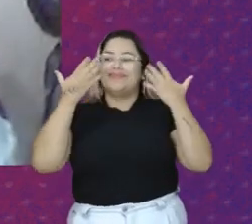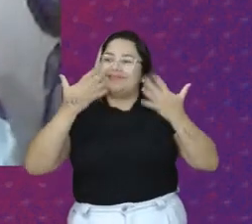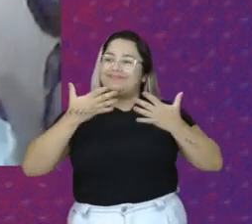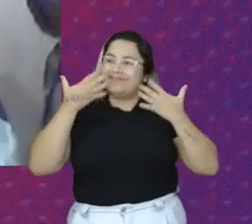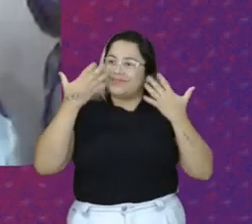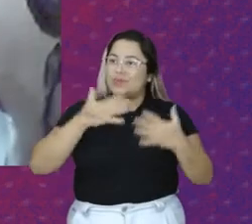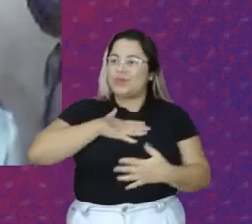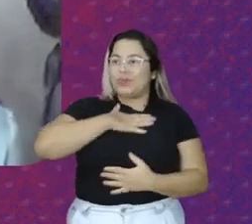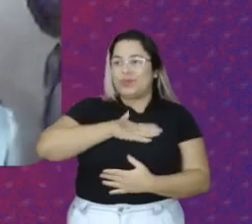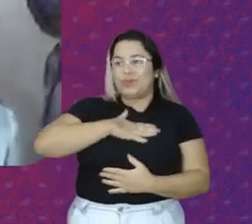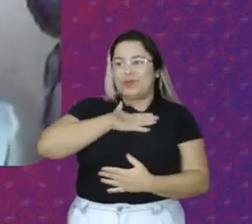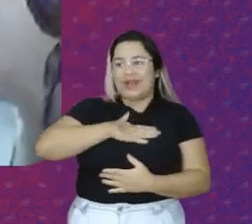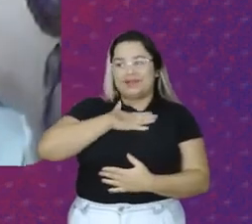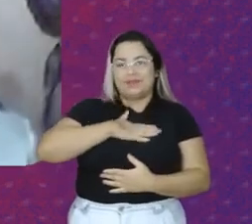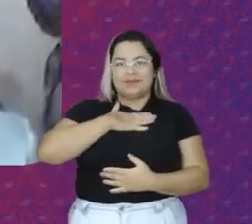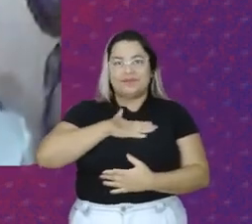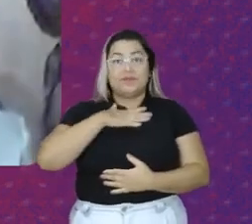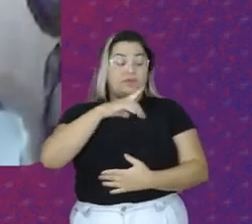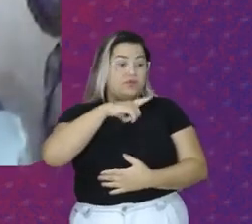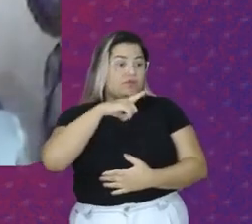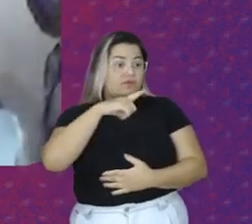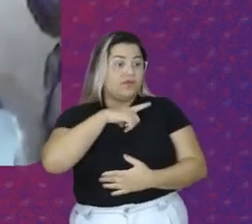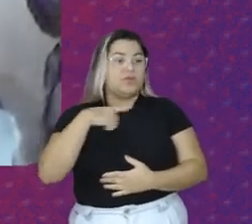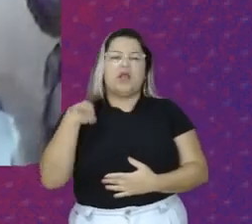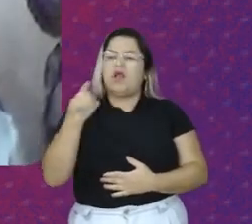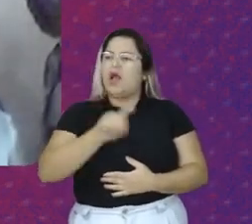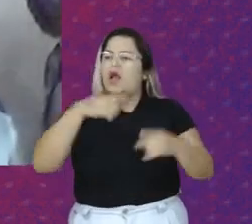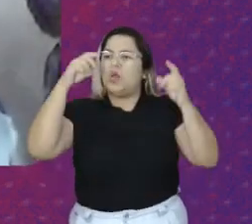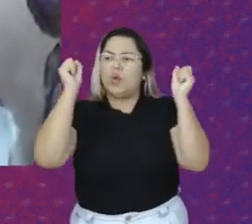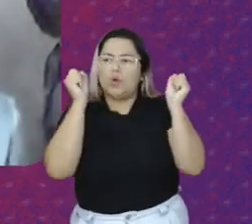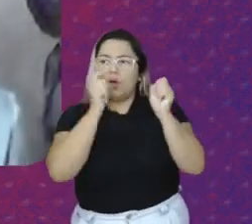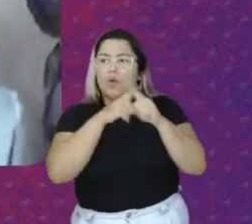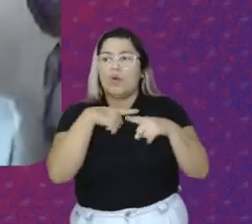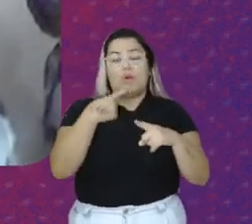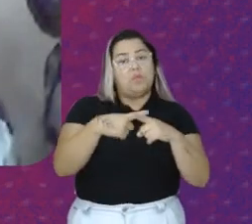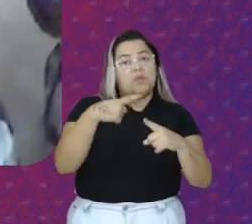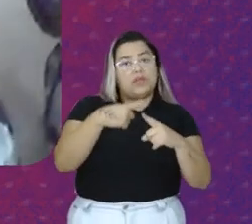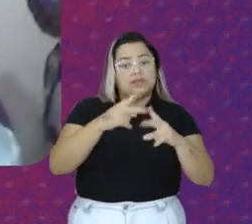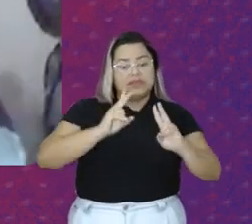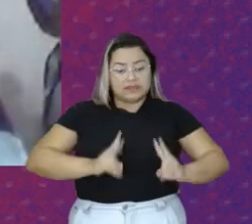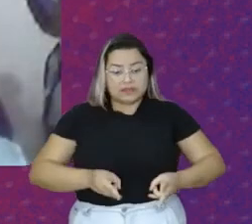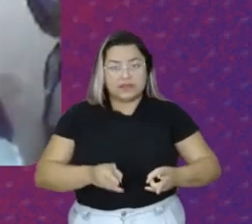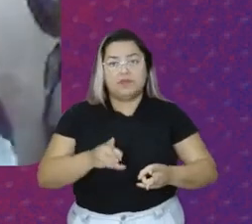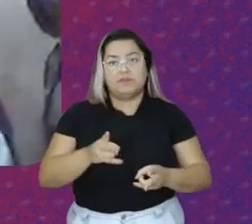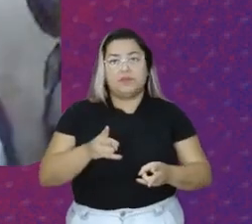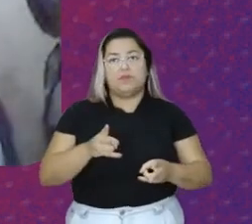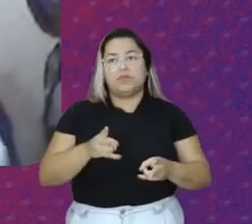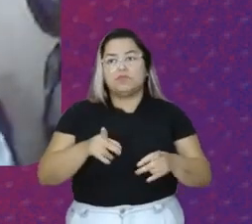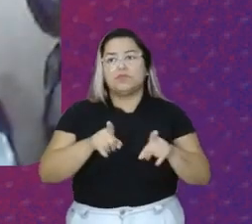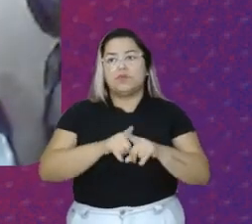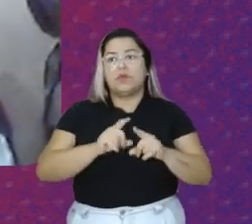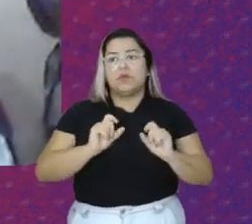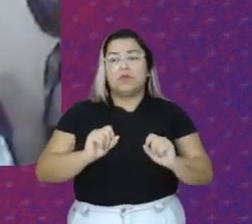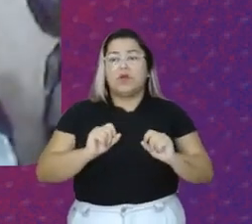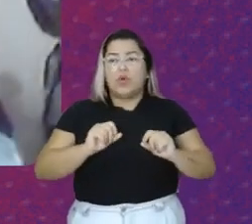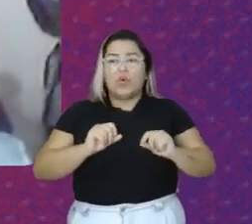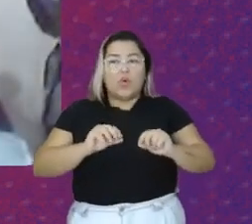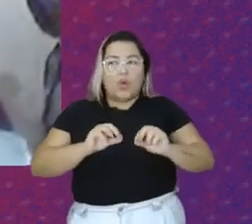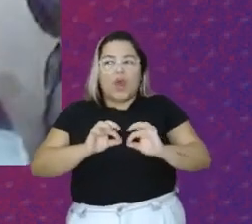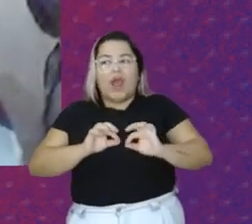muito prazer. Tivemos as nossas dificuldades, porque sempre o cobertor é curto, mas se você estica um